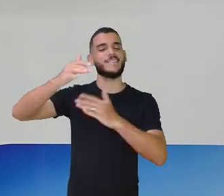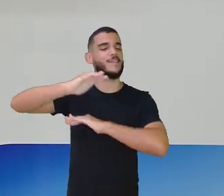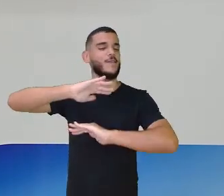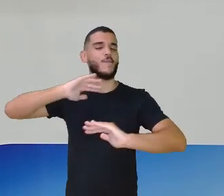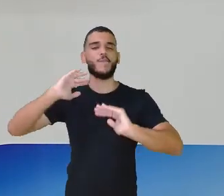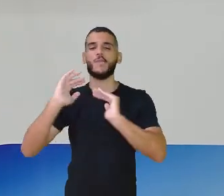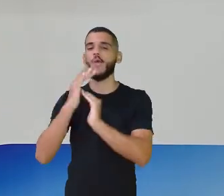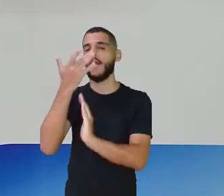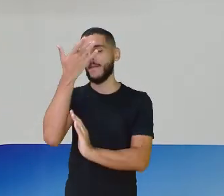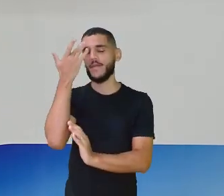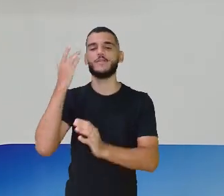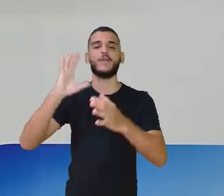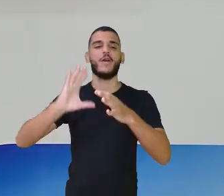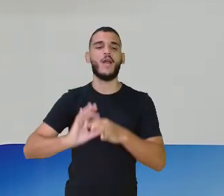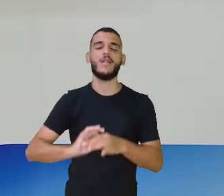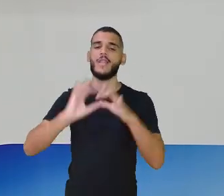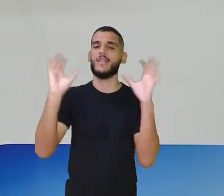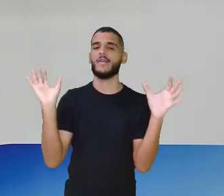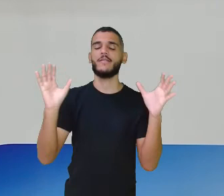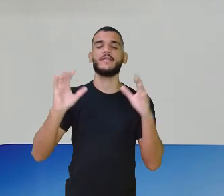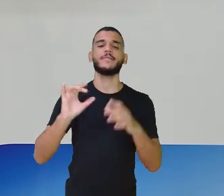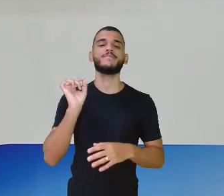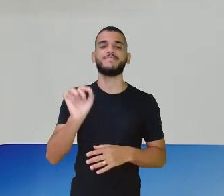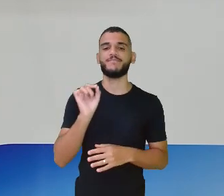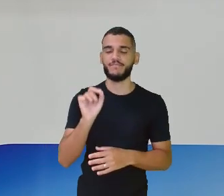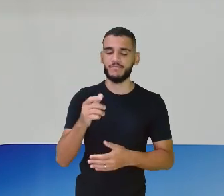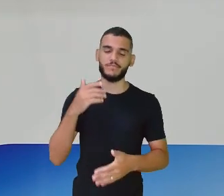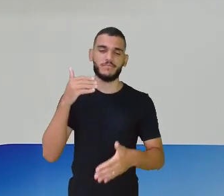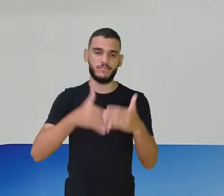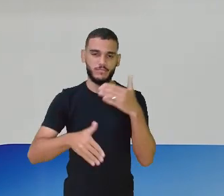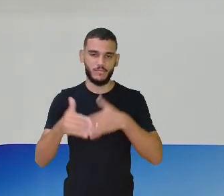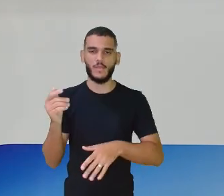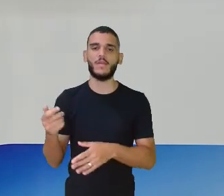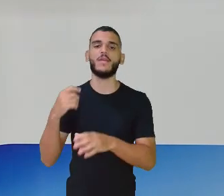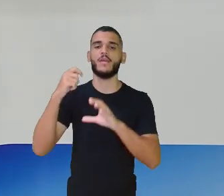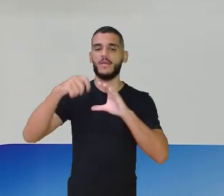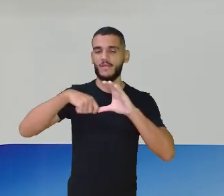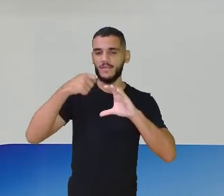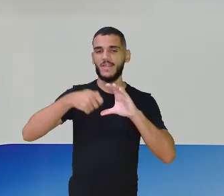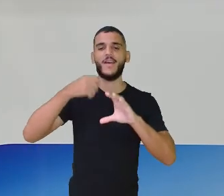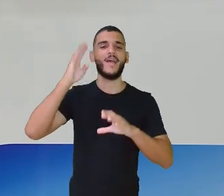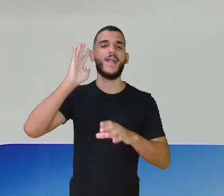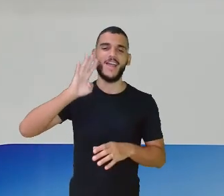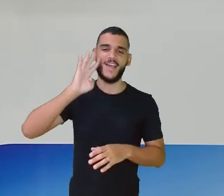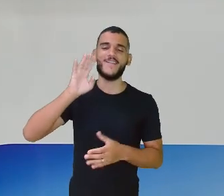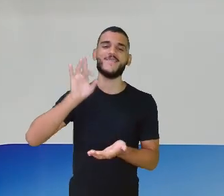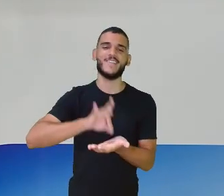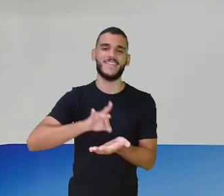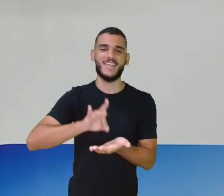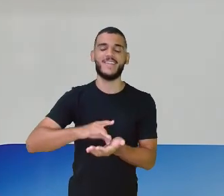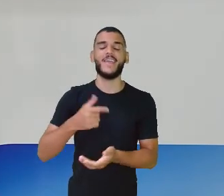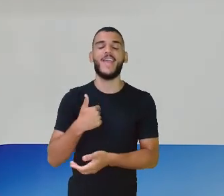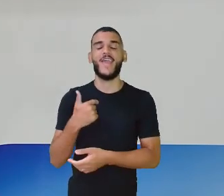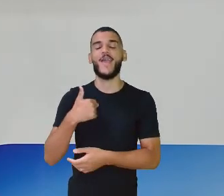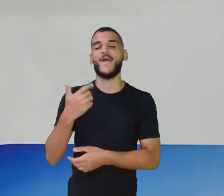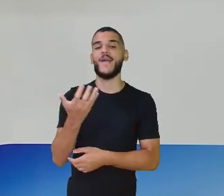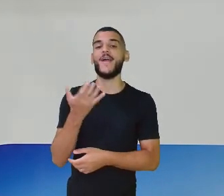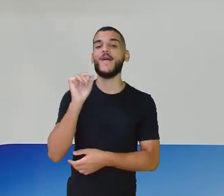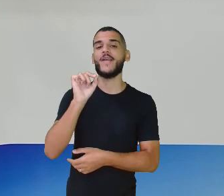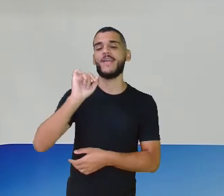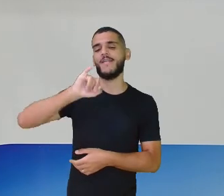todo mundo que se disponibilizou a participar das gravações e foi muito legal. Então, eu quero que vocês